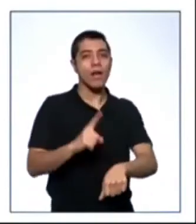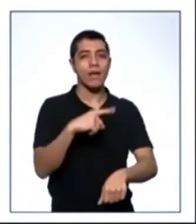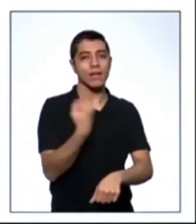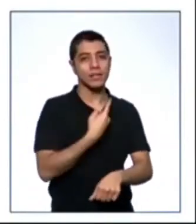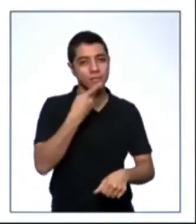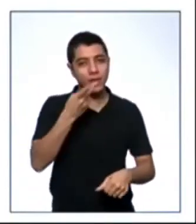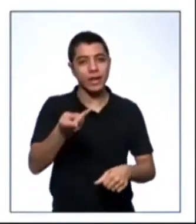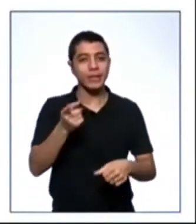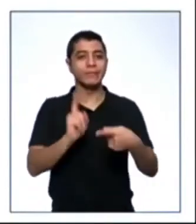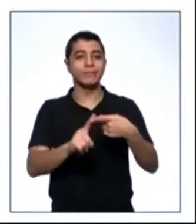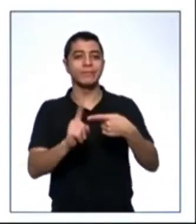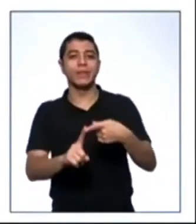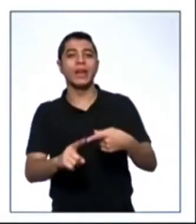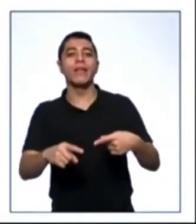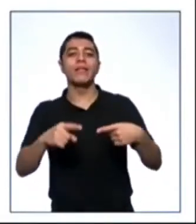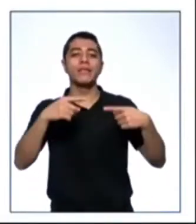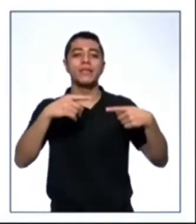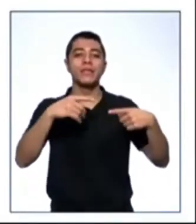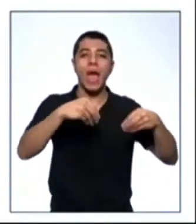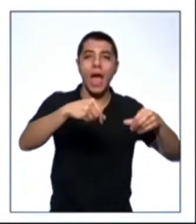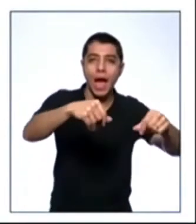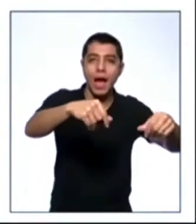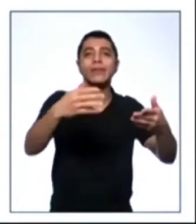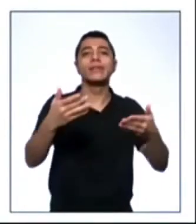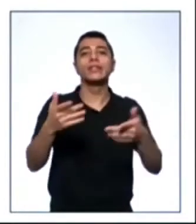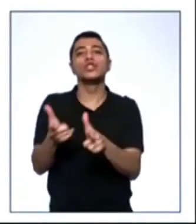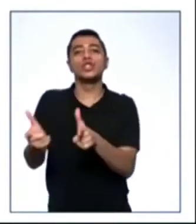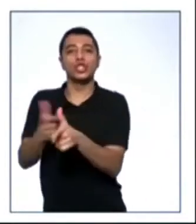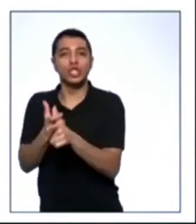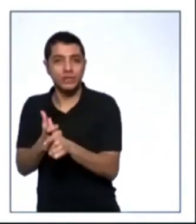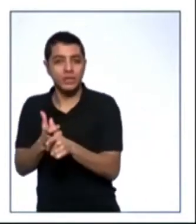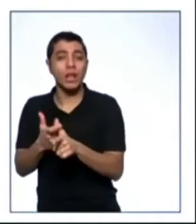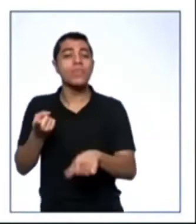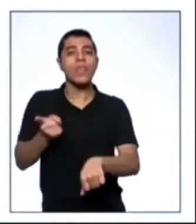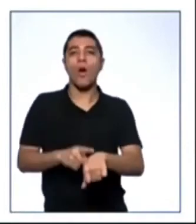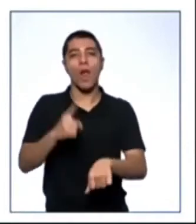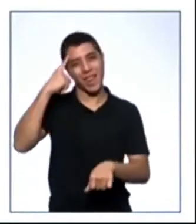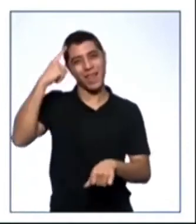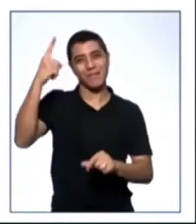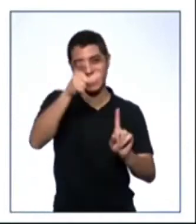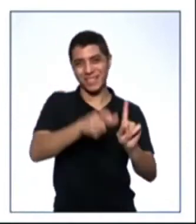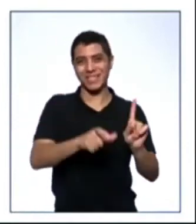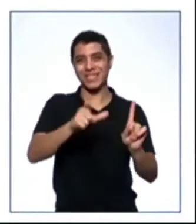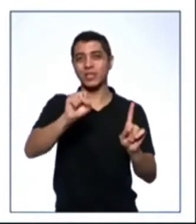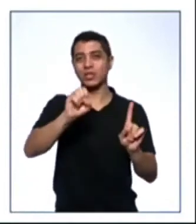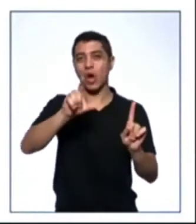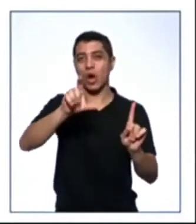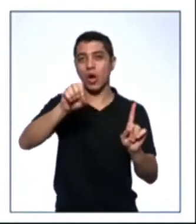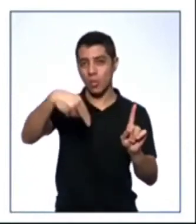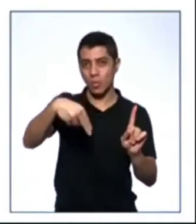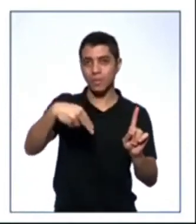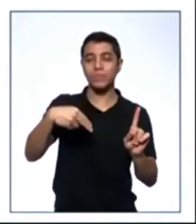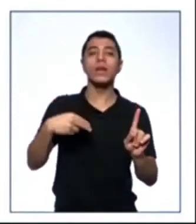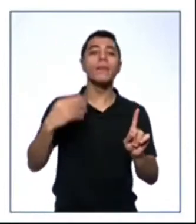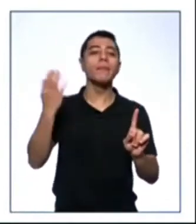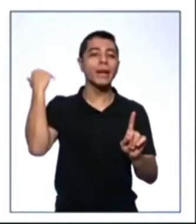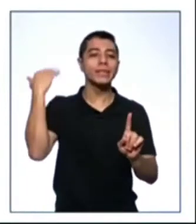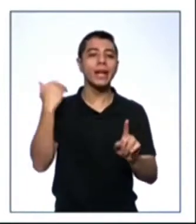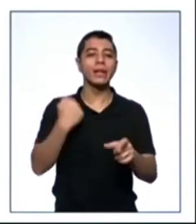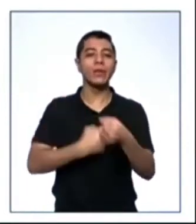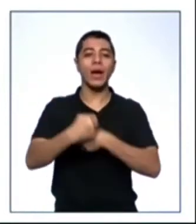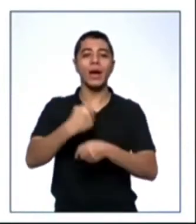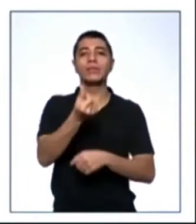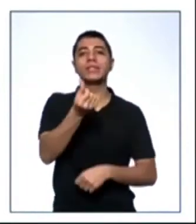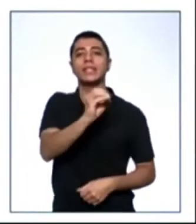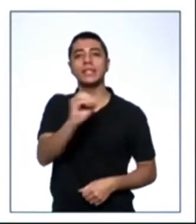mencionadas juntas. Isso é grego. Logo depois de 600 a.C., ele foi designado legislador em Atenas, com poderes sem precedentes,